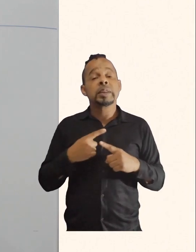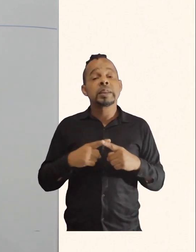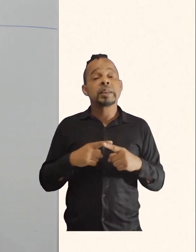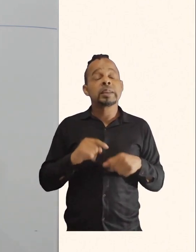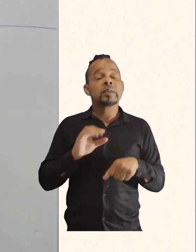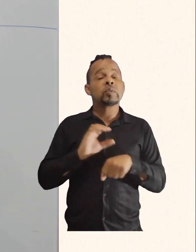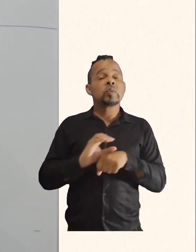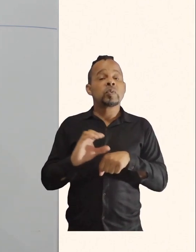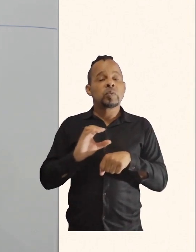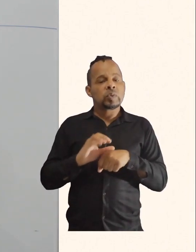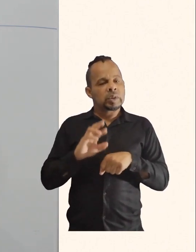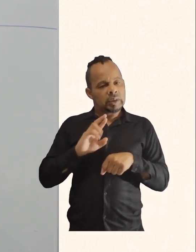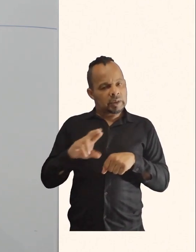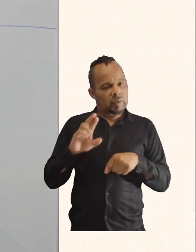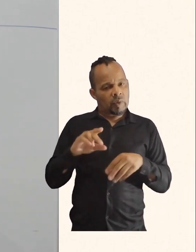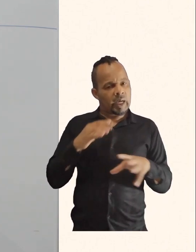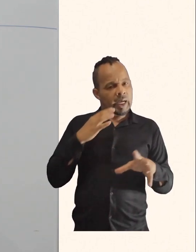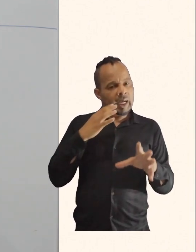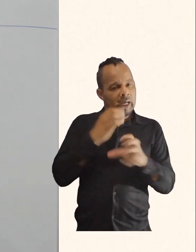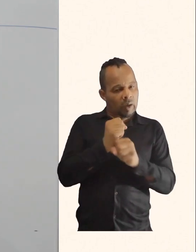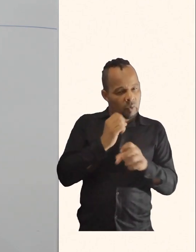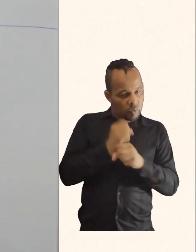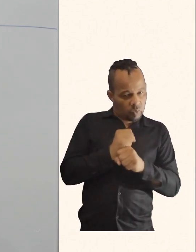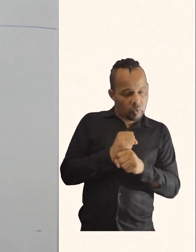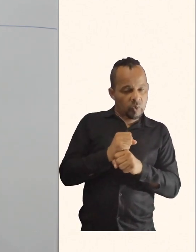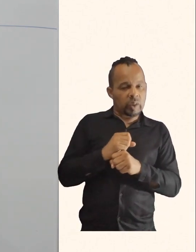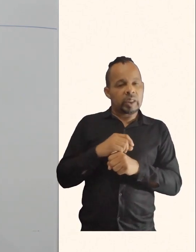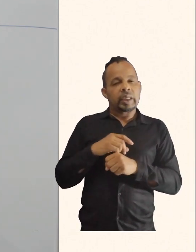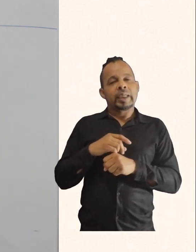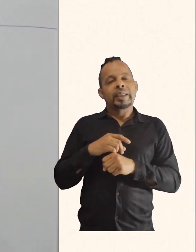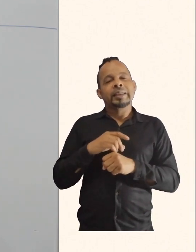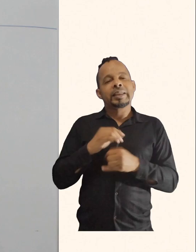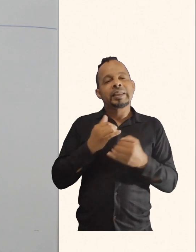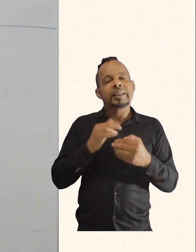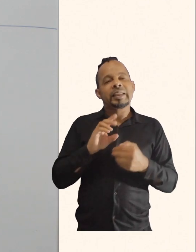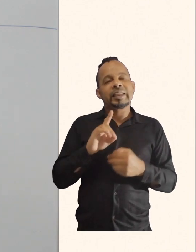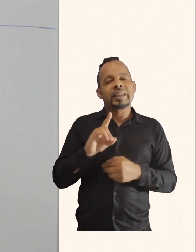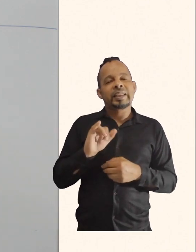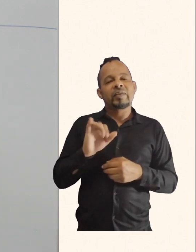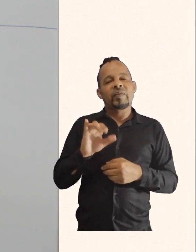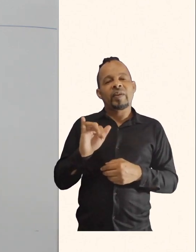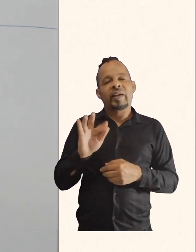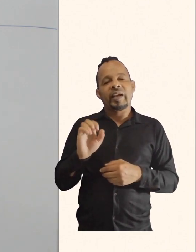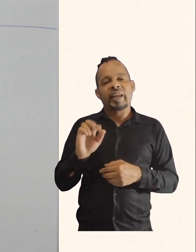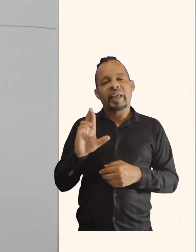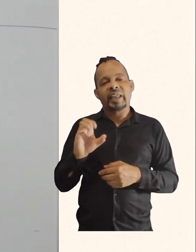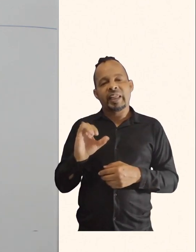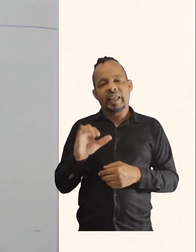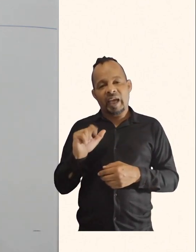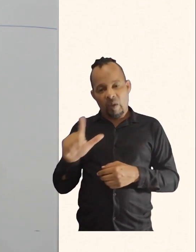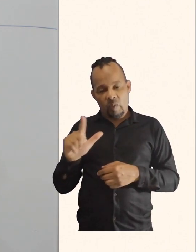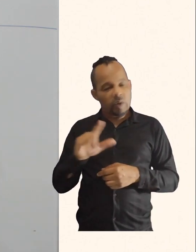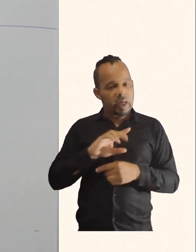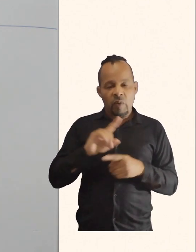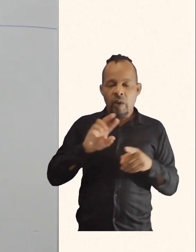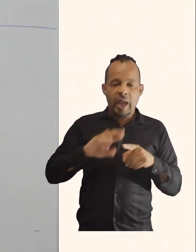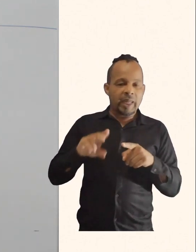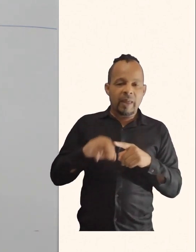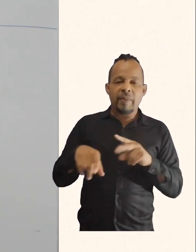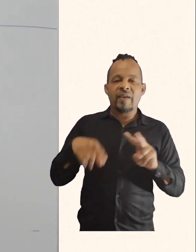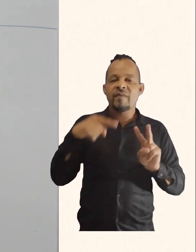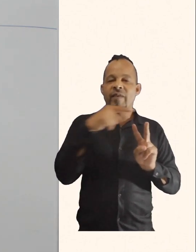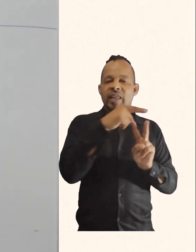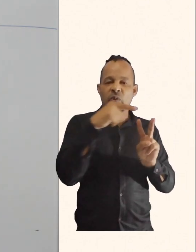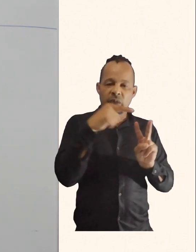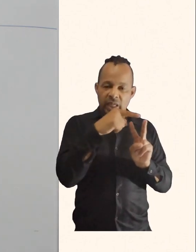de cálculo diferencial integral, muito menos de cálculo vetorial,